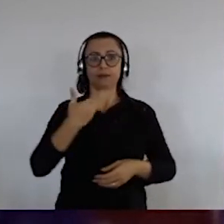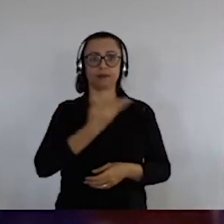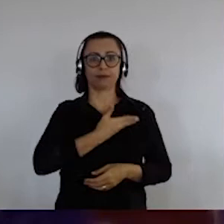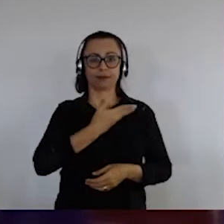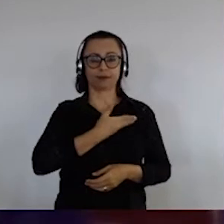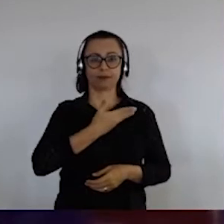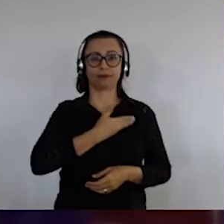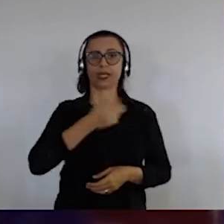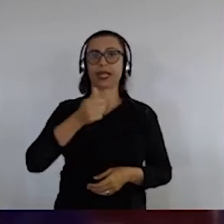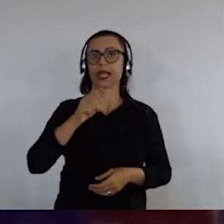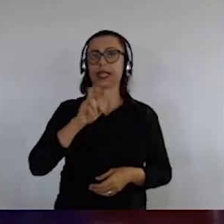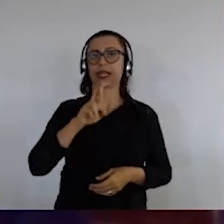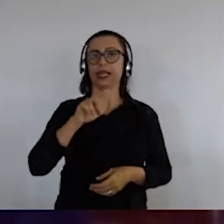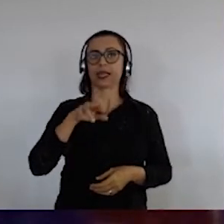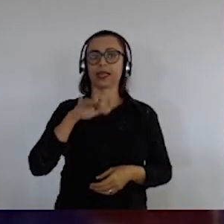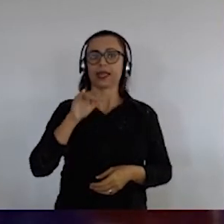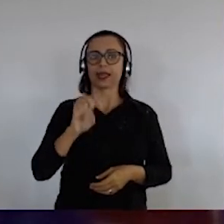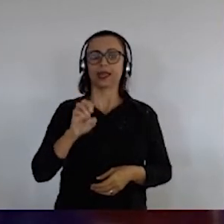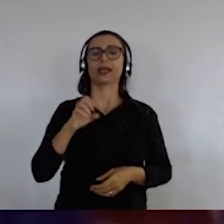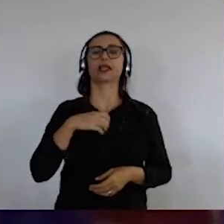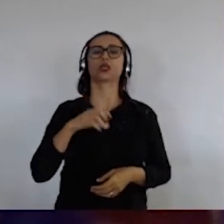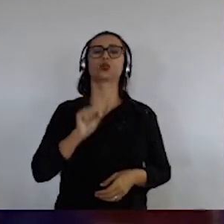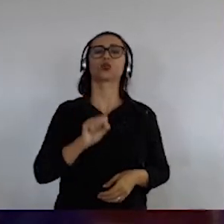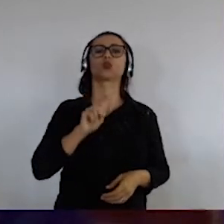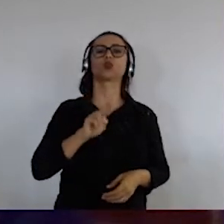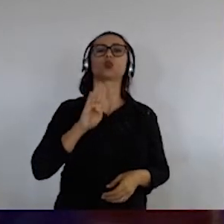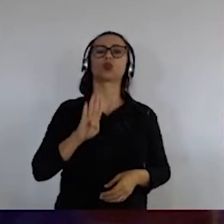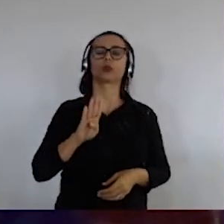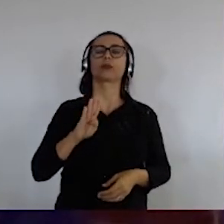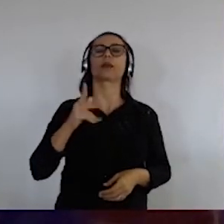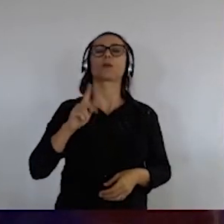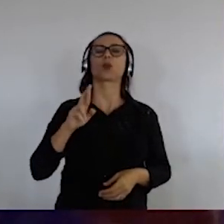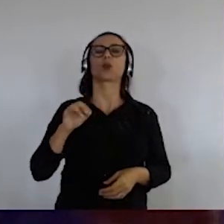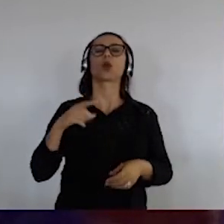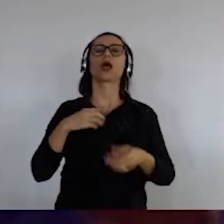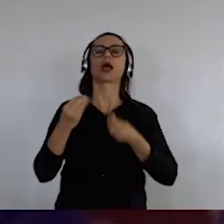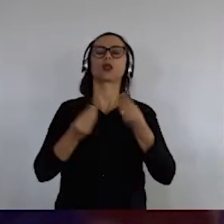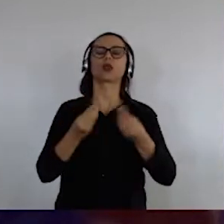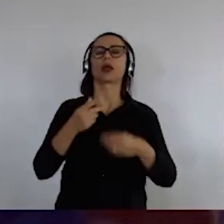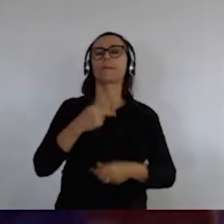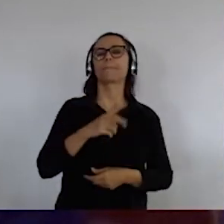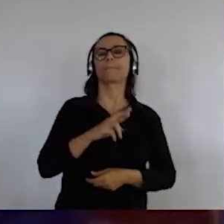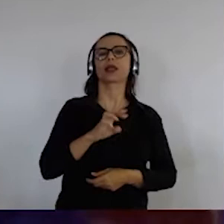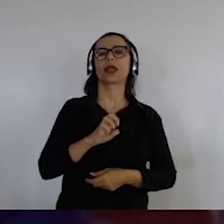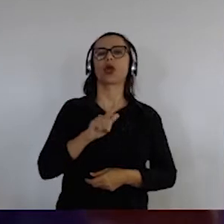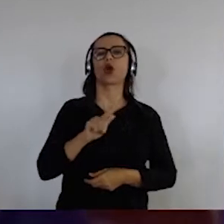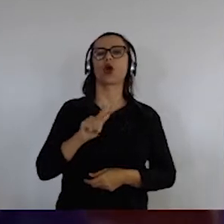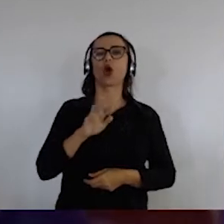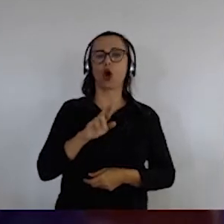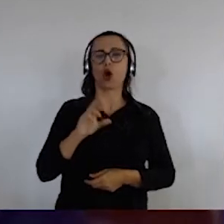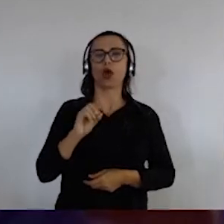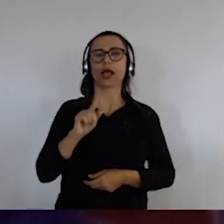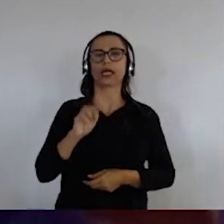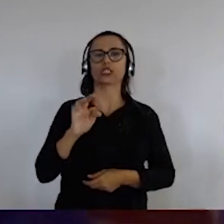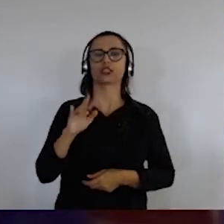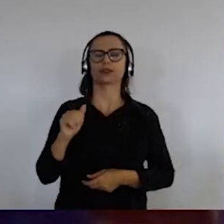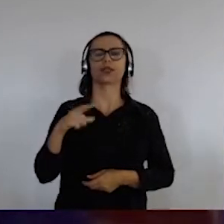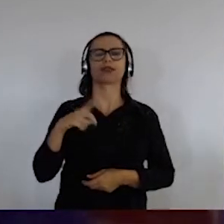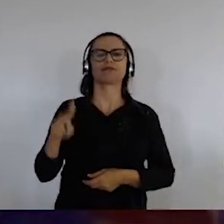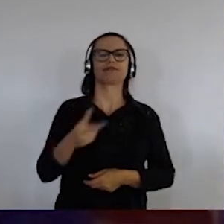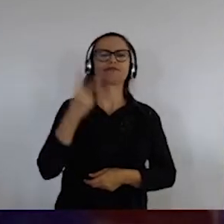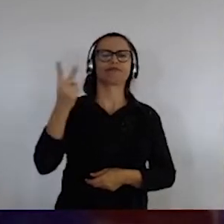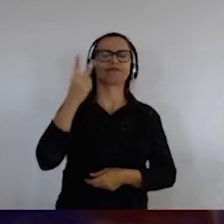Adriane Magalhães, subprocuradora de prerrogativas, a Adriane, que tem relevantes serviços